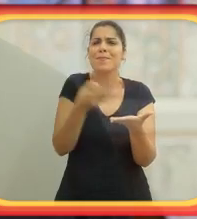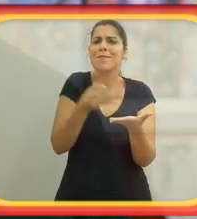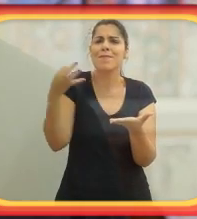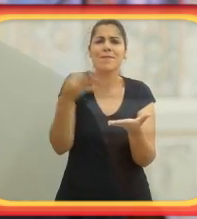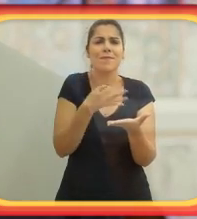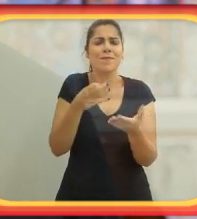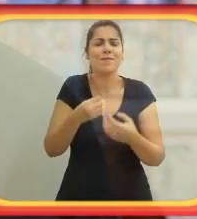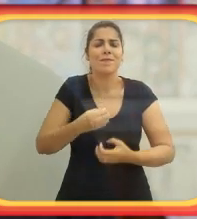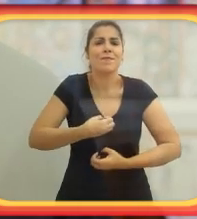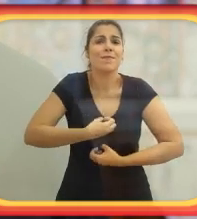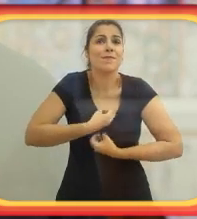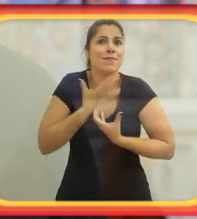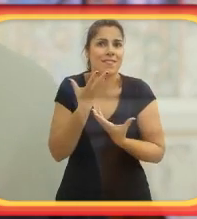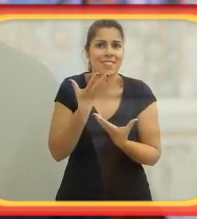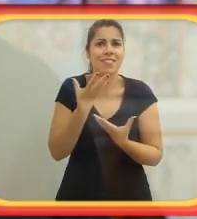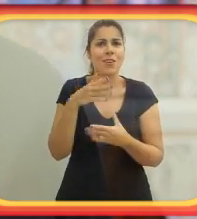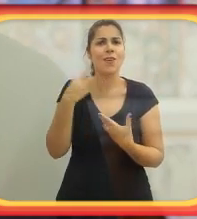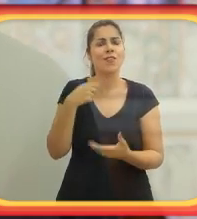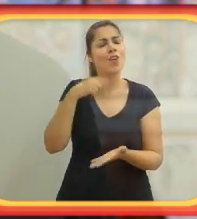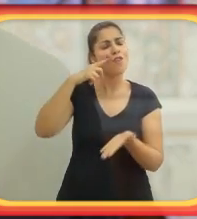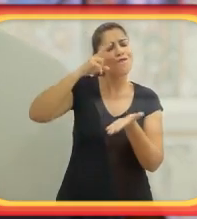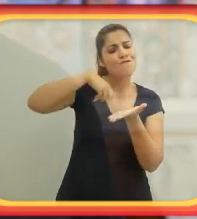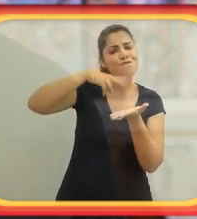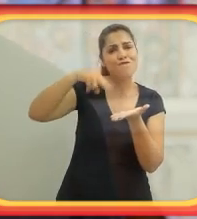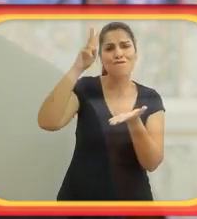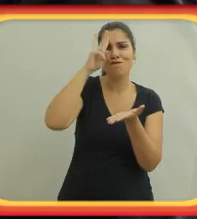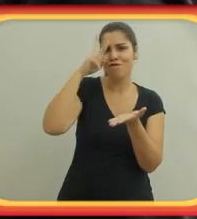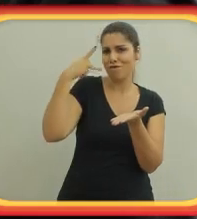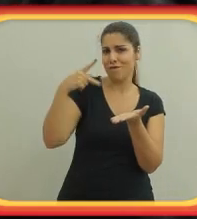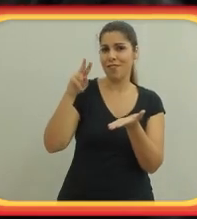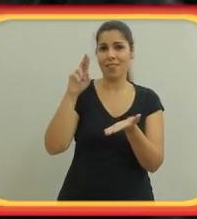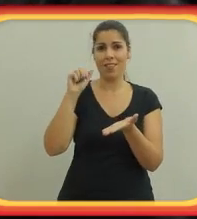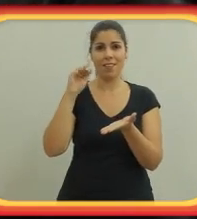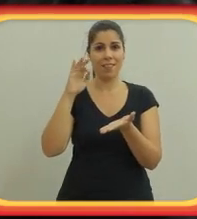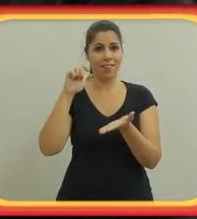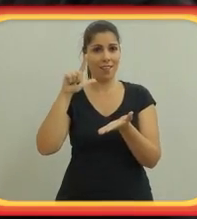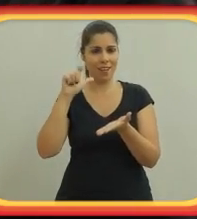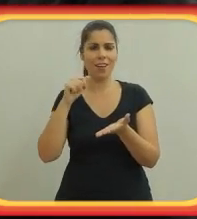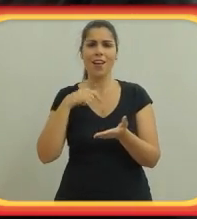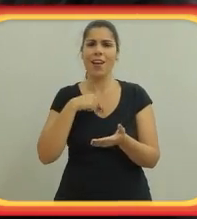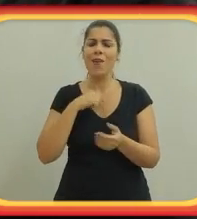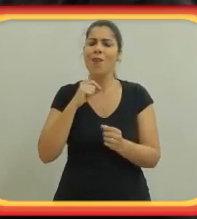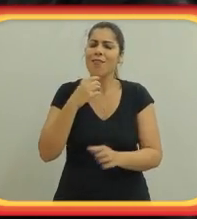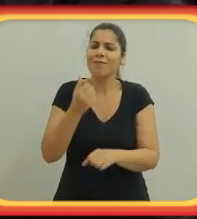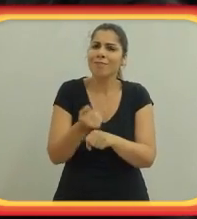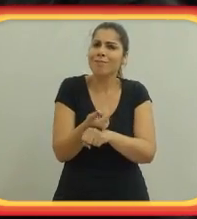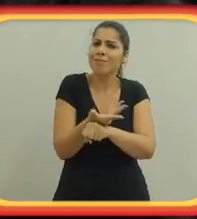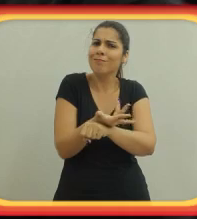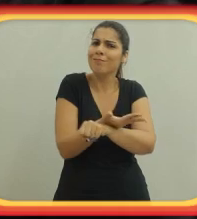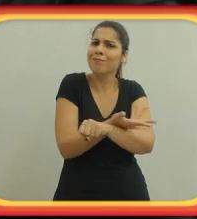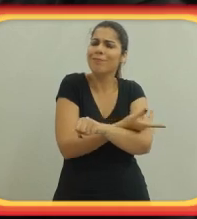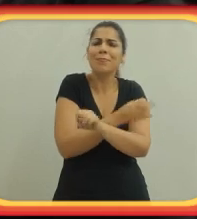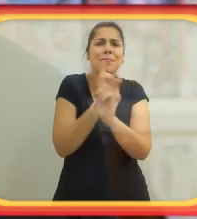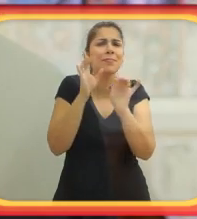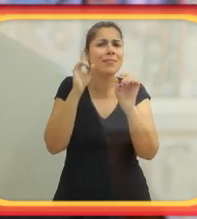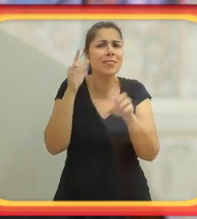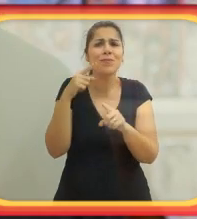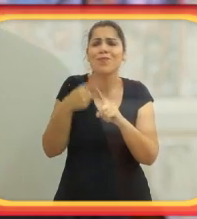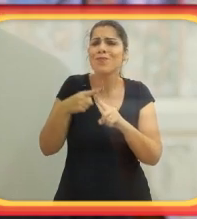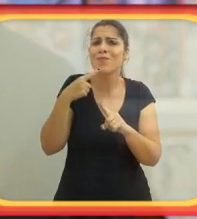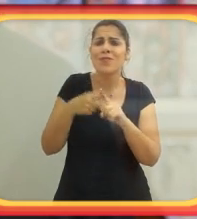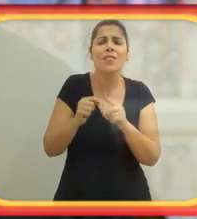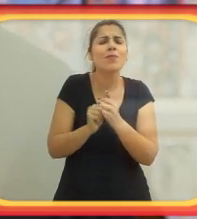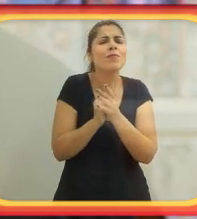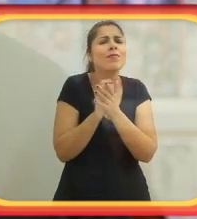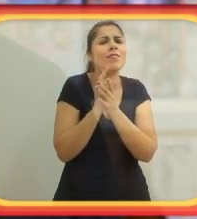Então isso é a forma preferida de expressão dela. Quando eu leio a história da Rafaela, eu fico muito emocionado,